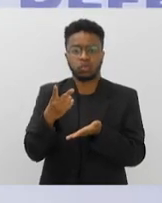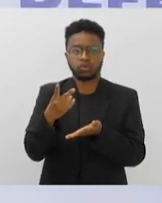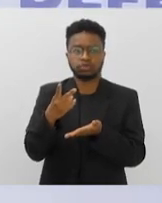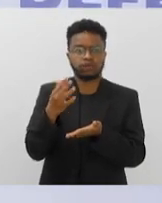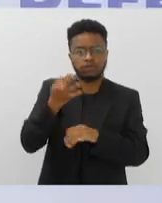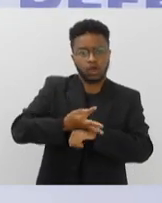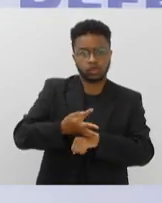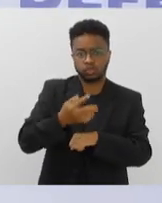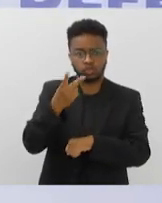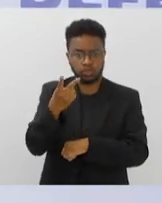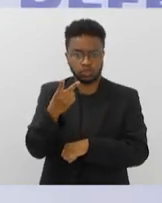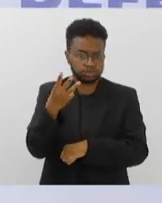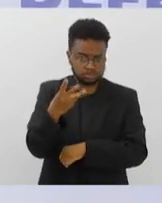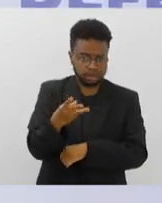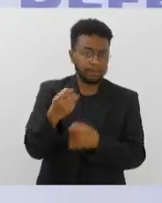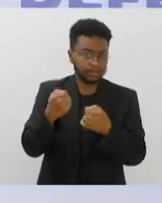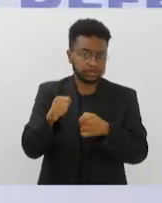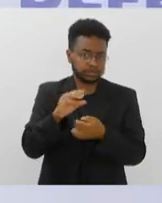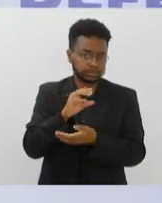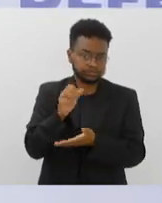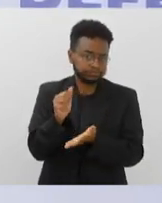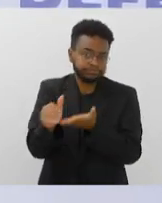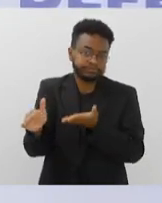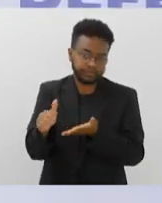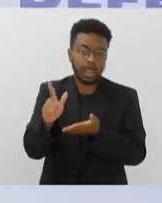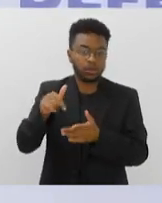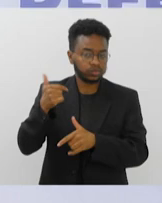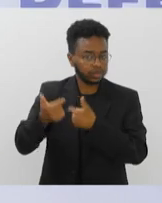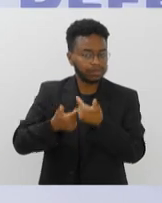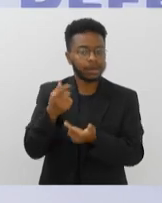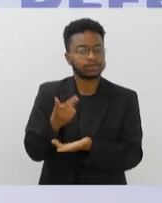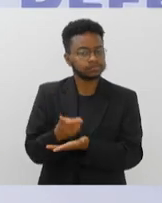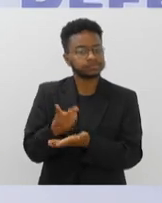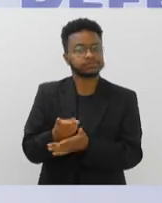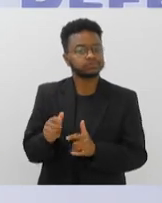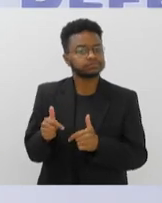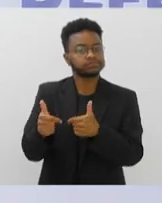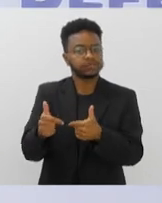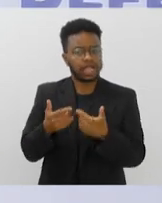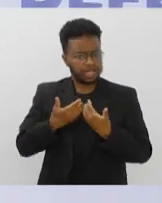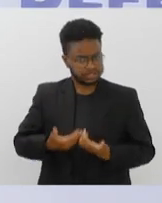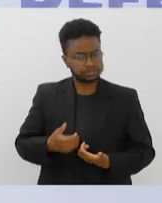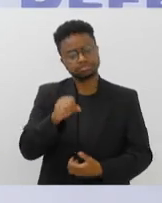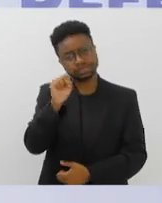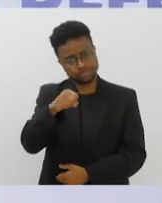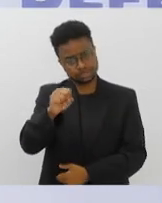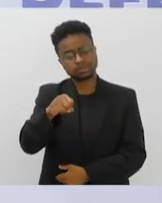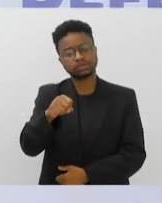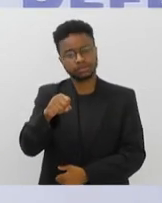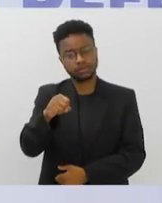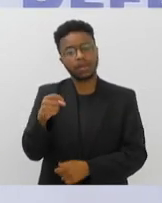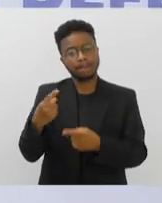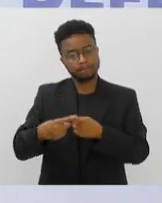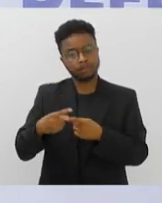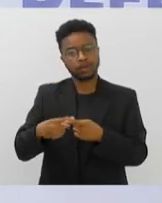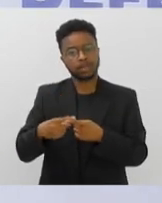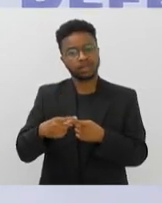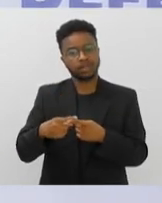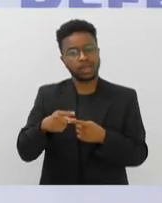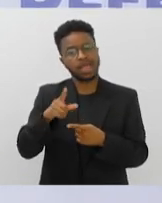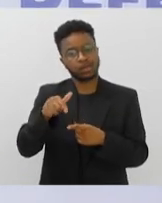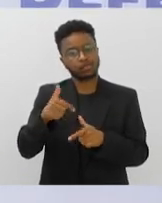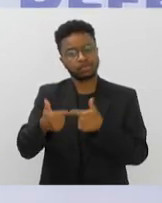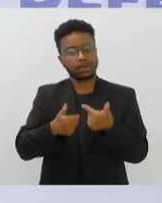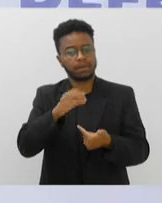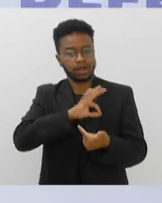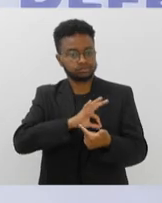que sair e já foi mandado Ofício e é assim é um trabalho constante é um trabalho cansativo muito cansativo porque er atividade remunerada e tudo mais mas